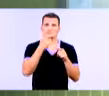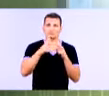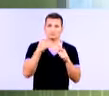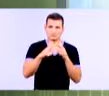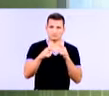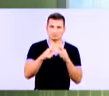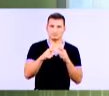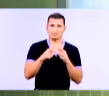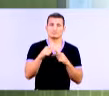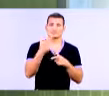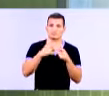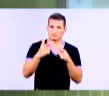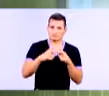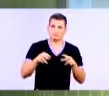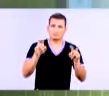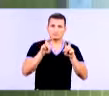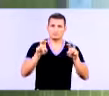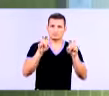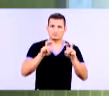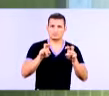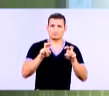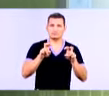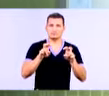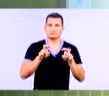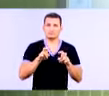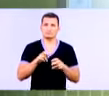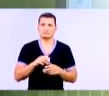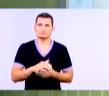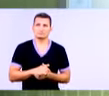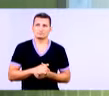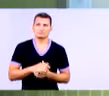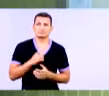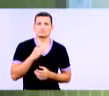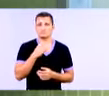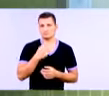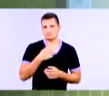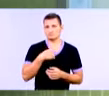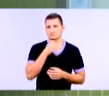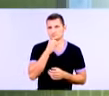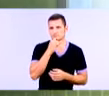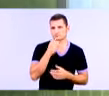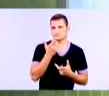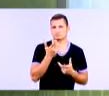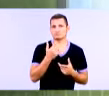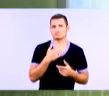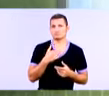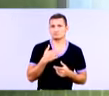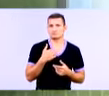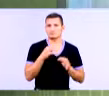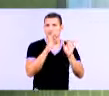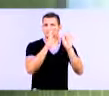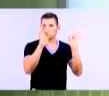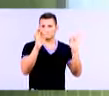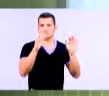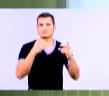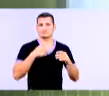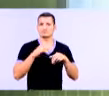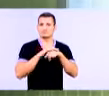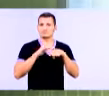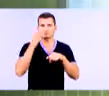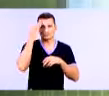problema computacional. Você vai ter que, eu por exemplo, sendo um aluno, eu gostaria de saber como é que faz para calcular a média